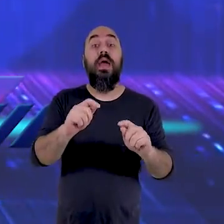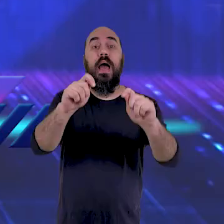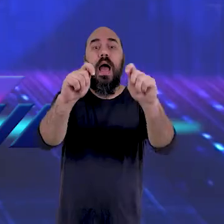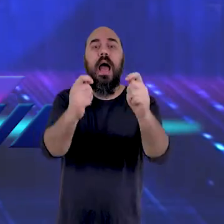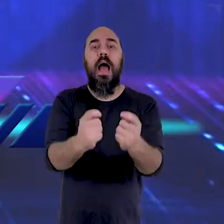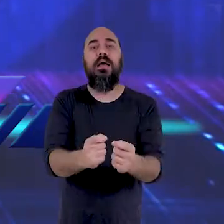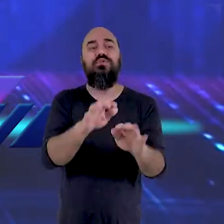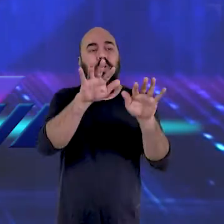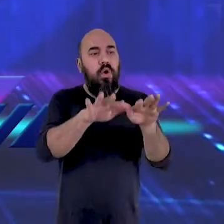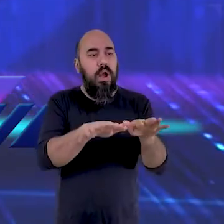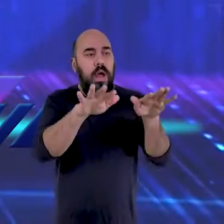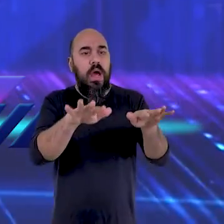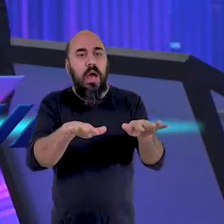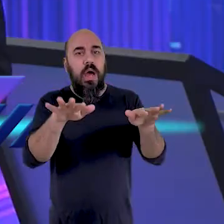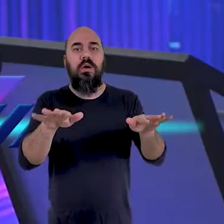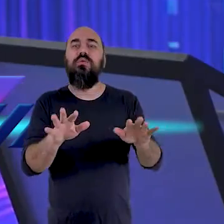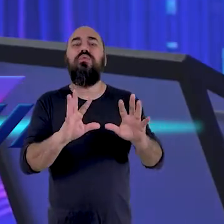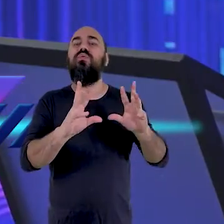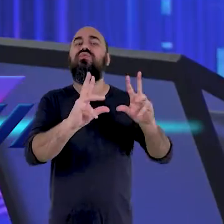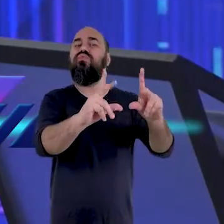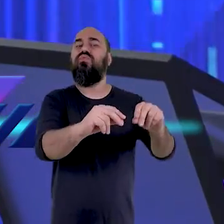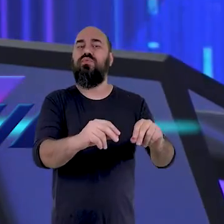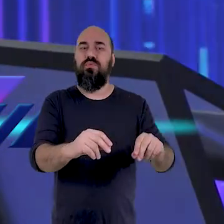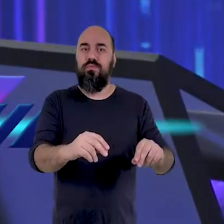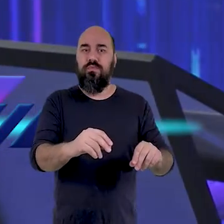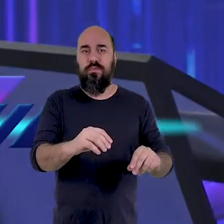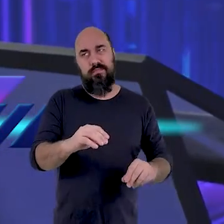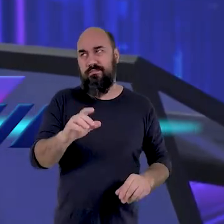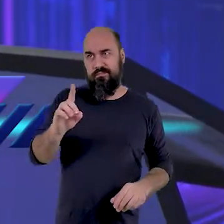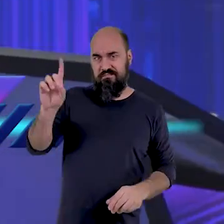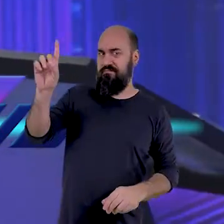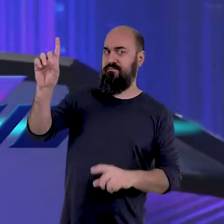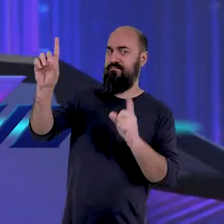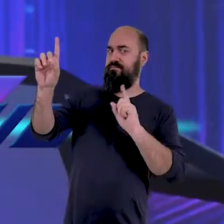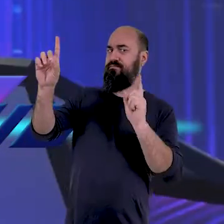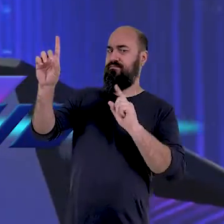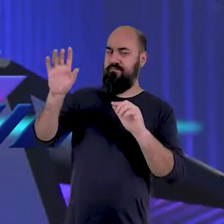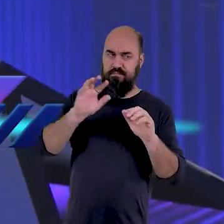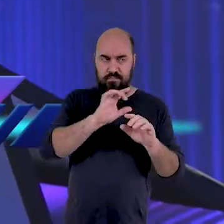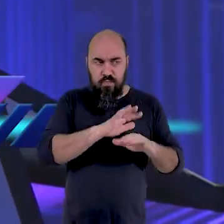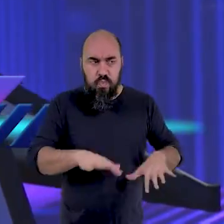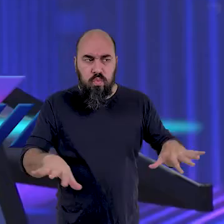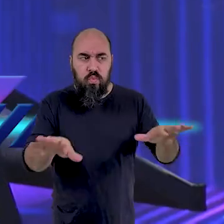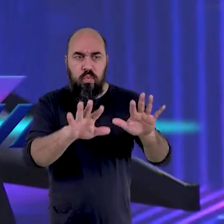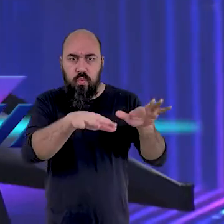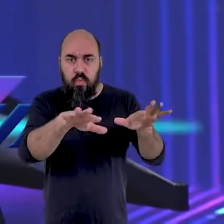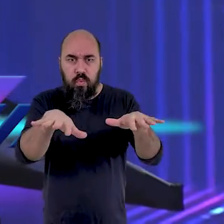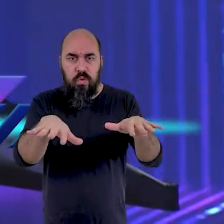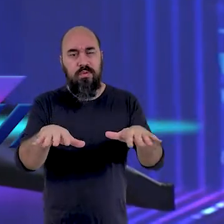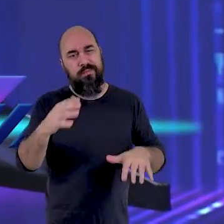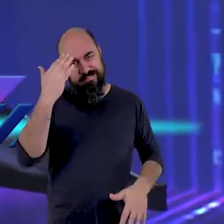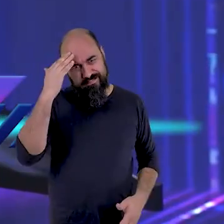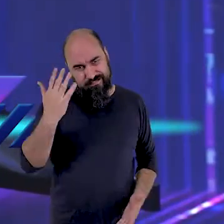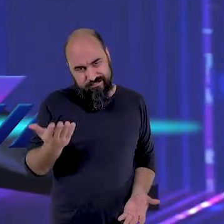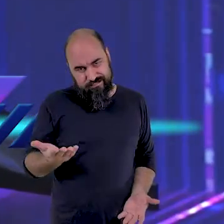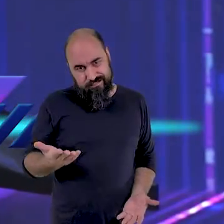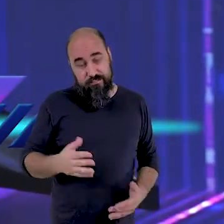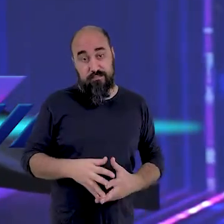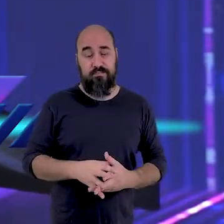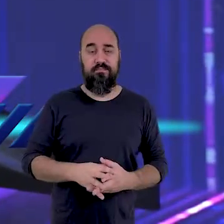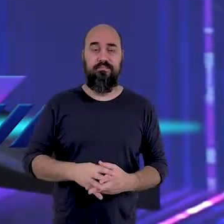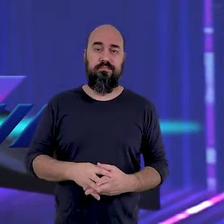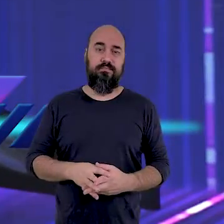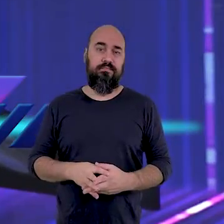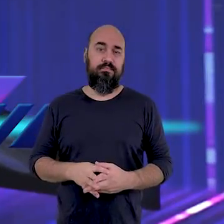menos a Deus. No capítulo 11 de Apocalipse, há o registro de uma profecia